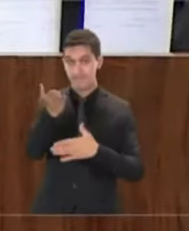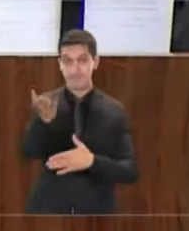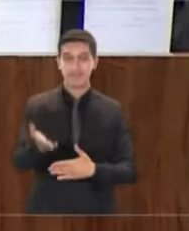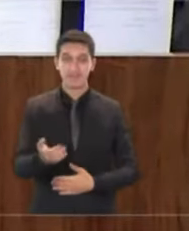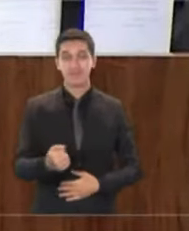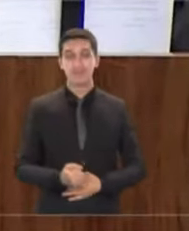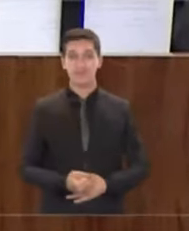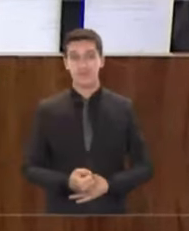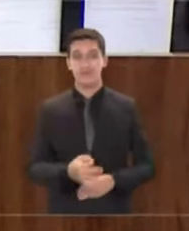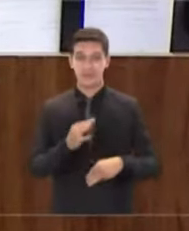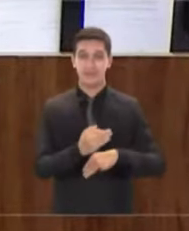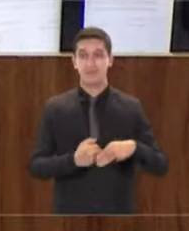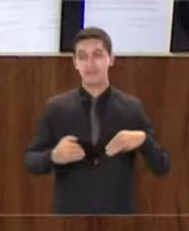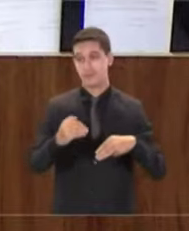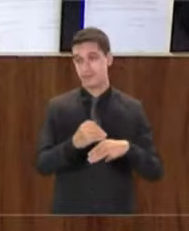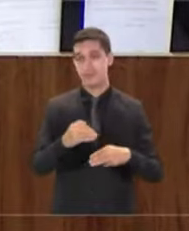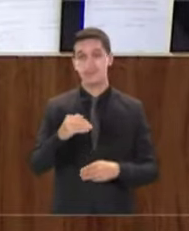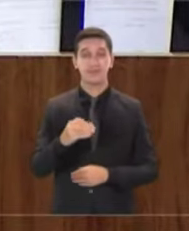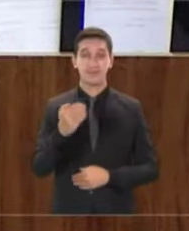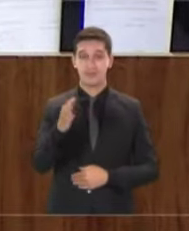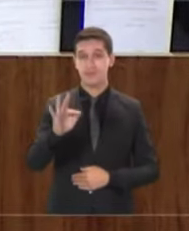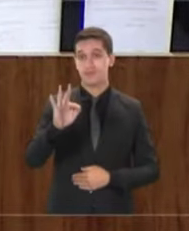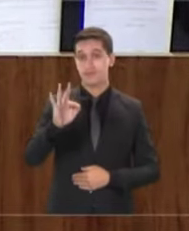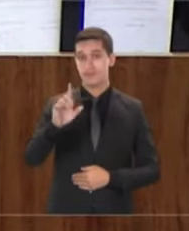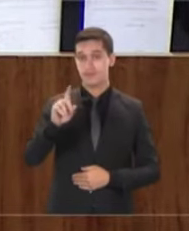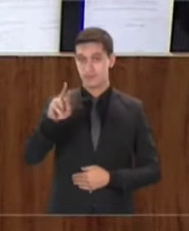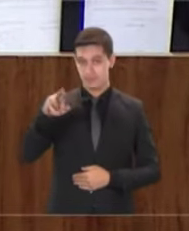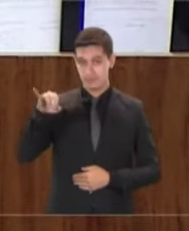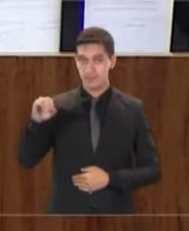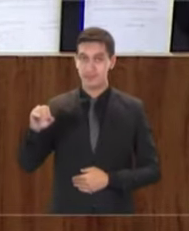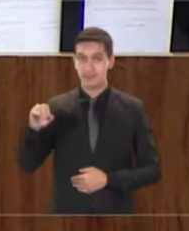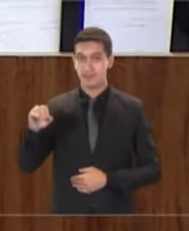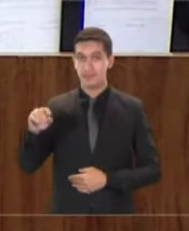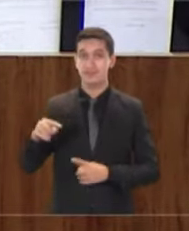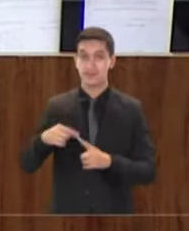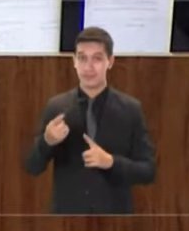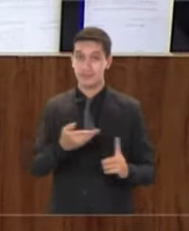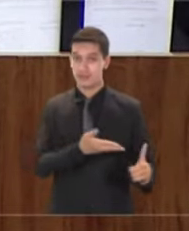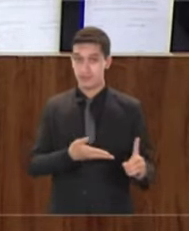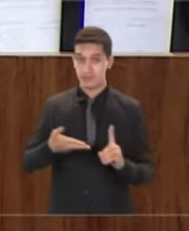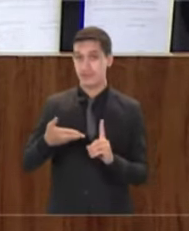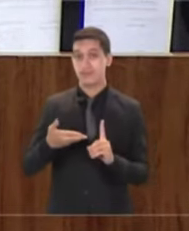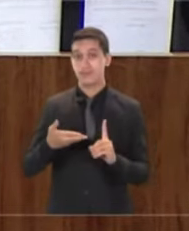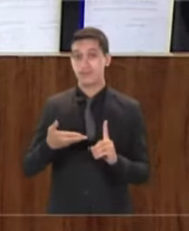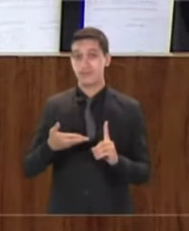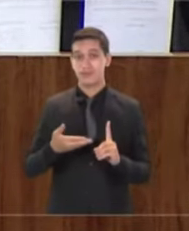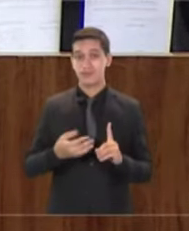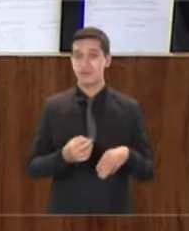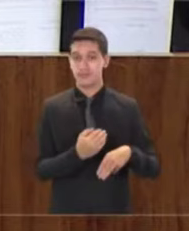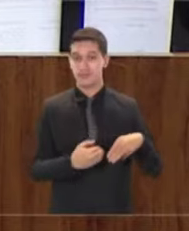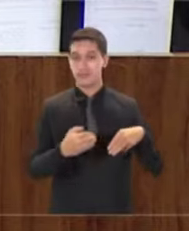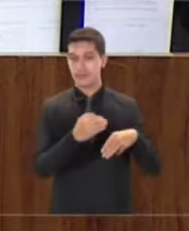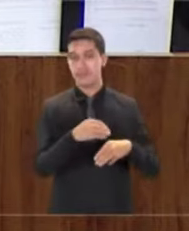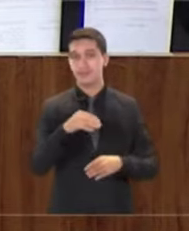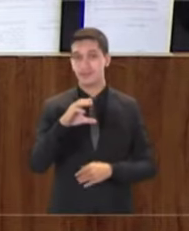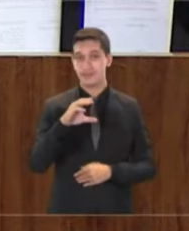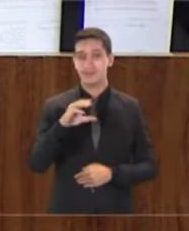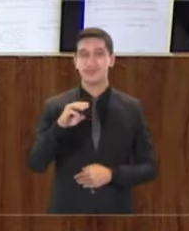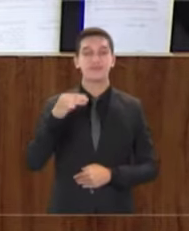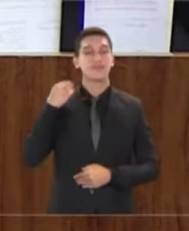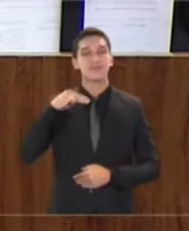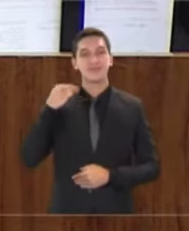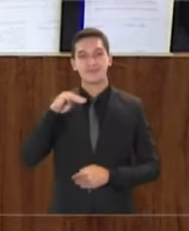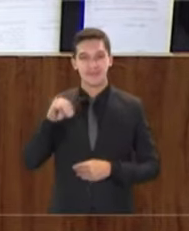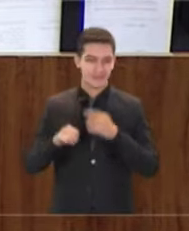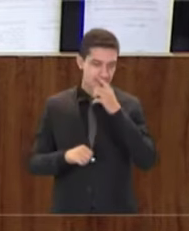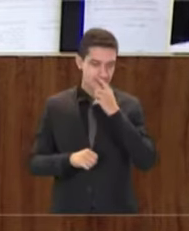eminente ministro Floriano. Na sequência, presidente, eu passo a ministra Carmen Lúcia, exatamente. Eu pensei que ia passar para... Não,